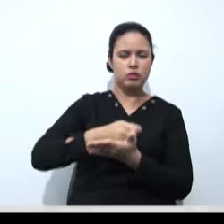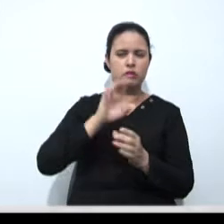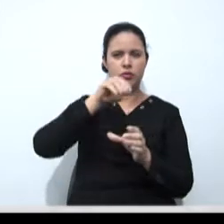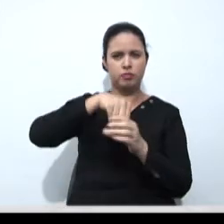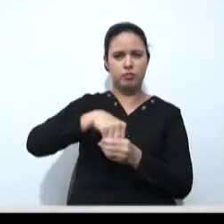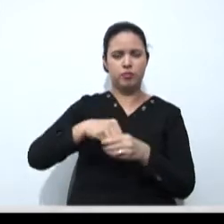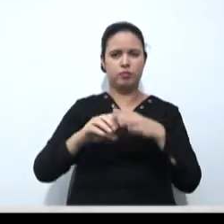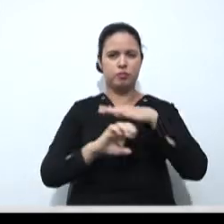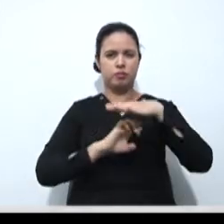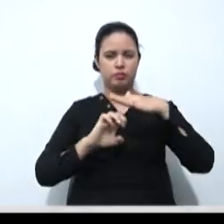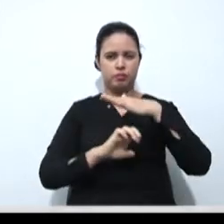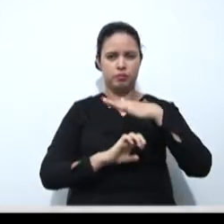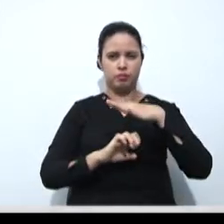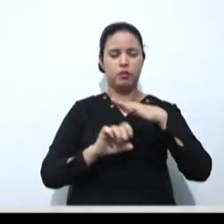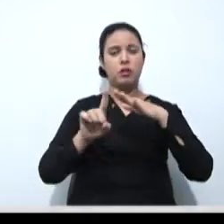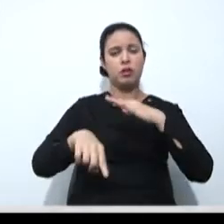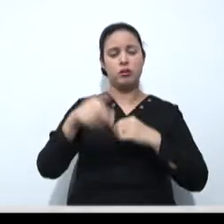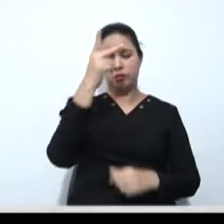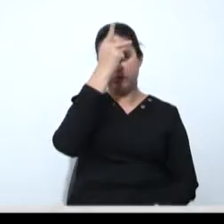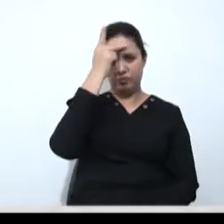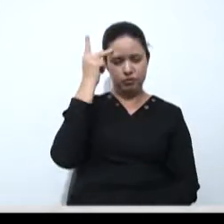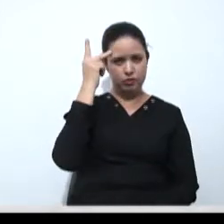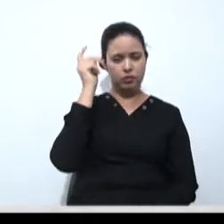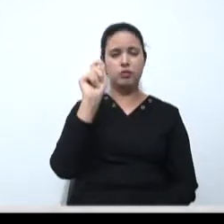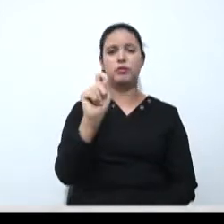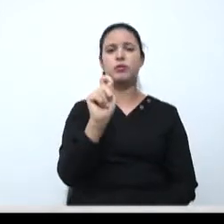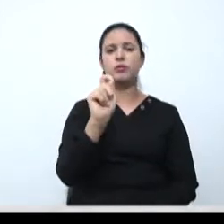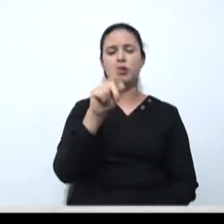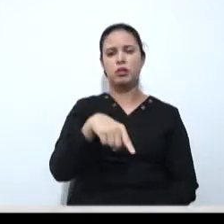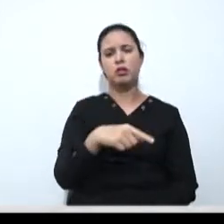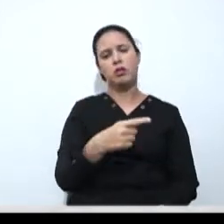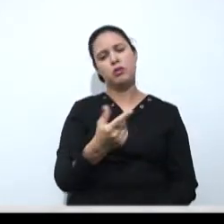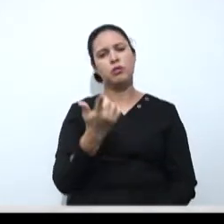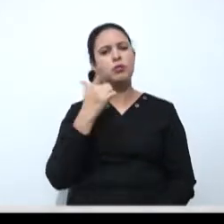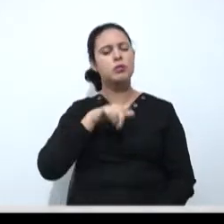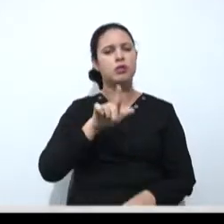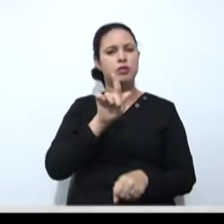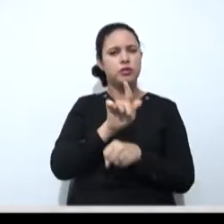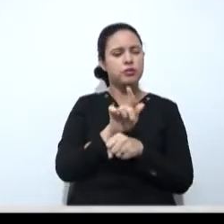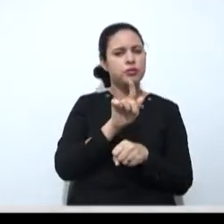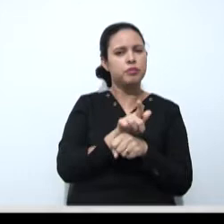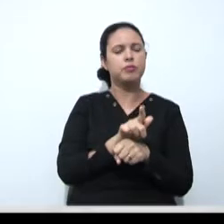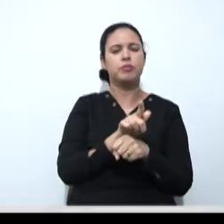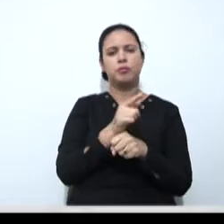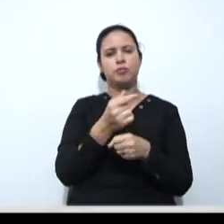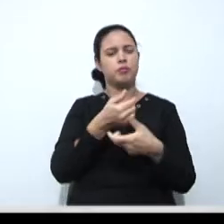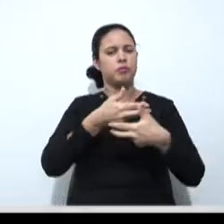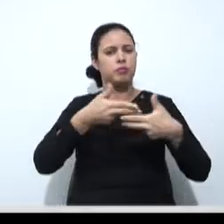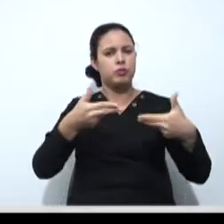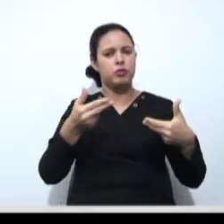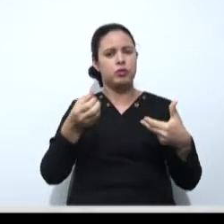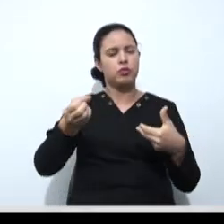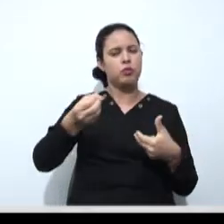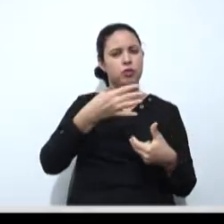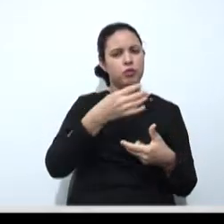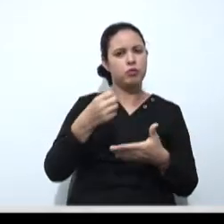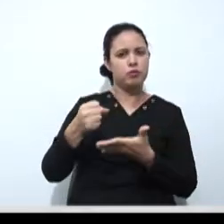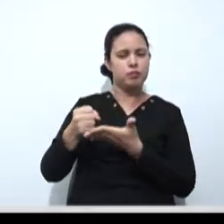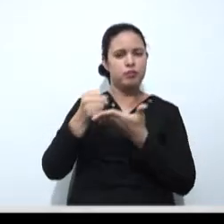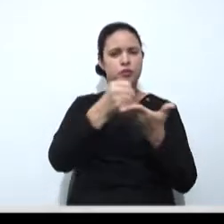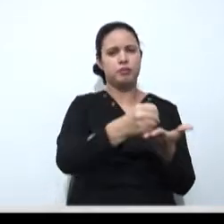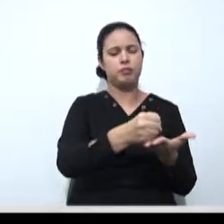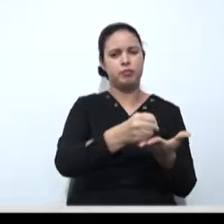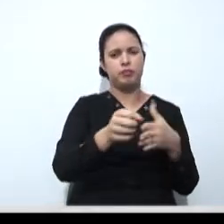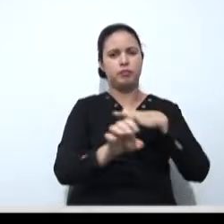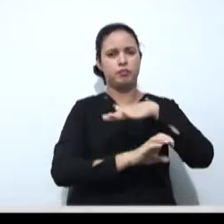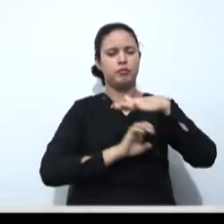empresas. Então, ele é aquela pessoa que acaba se tornando gestor, gerente, trazendo assim inovação para dentro da empresa